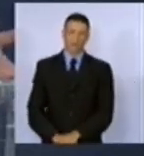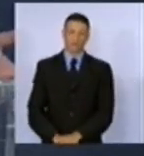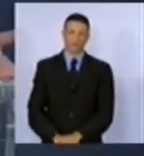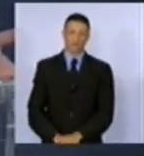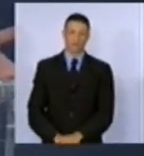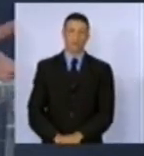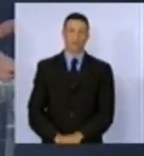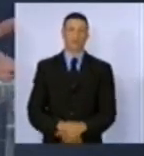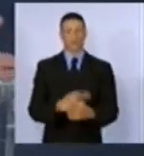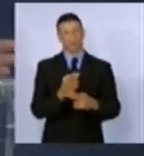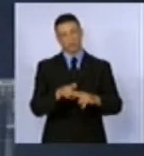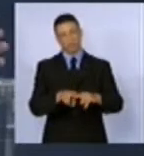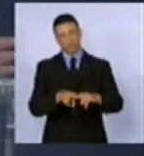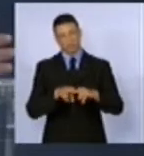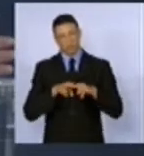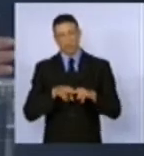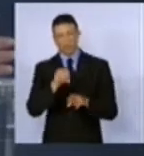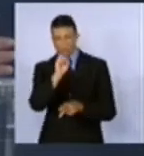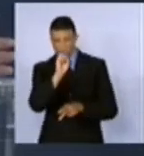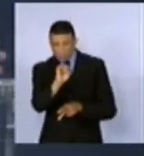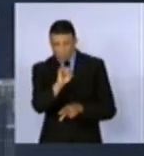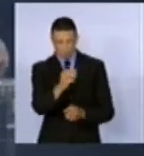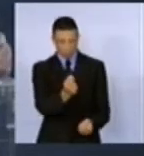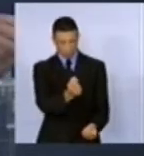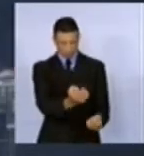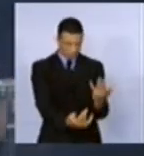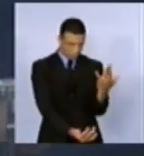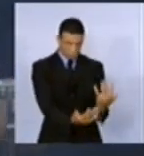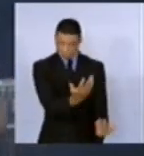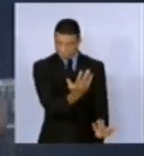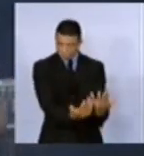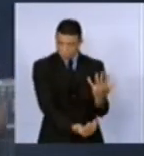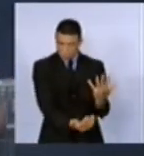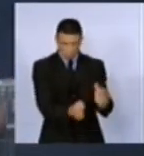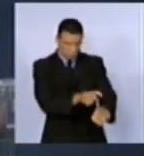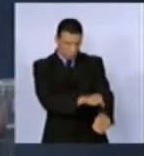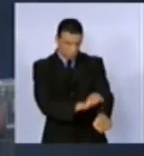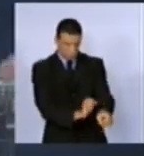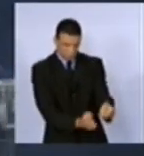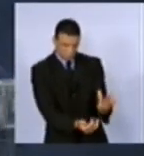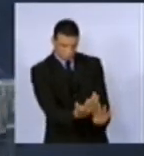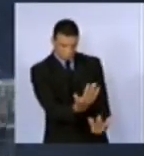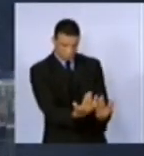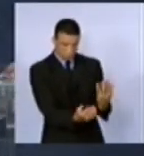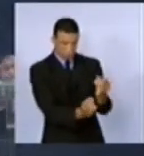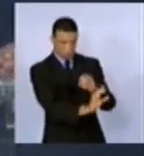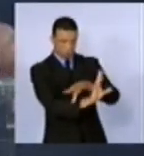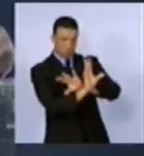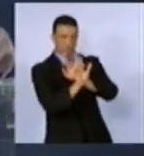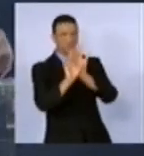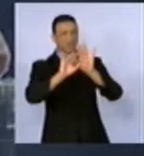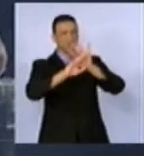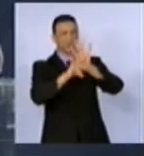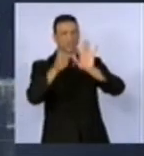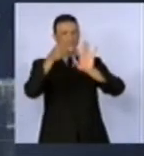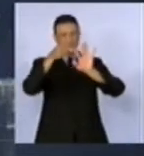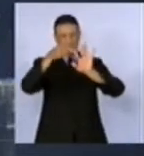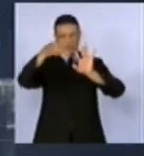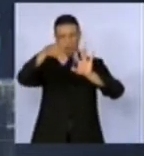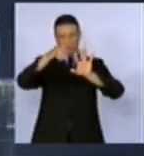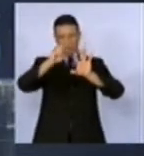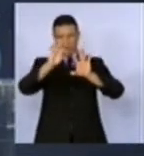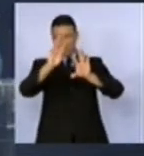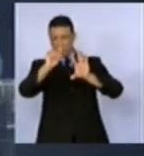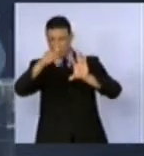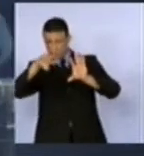e de forma que se a queima for eliminada e parte da Palha gerar metano na realidade o balanço